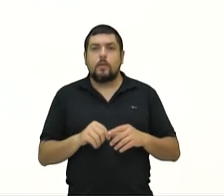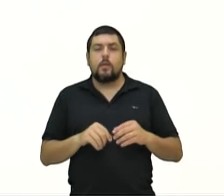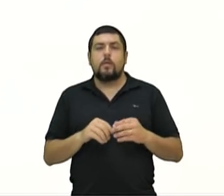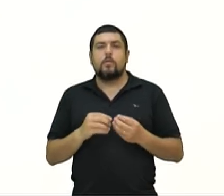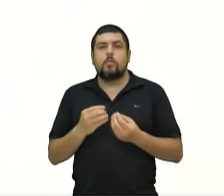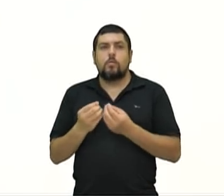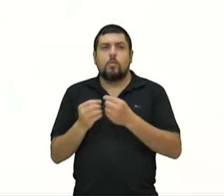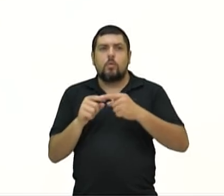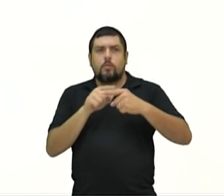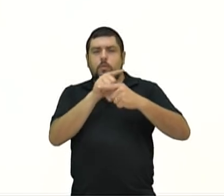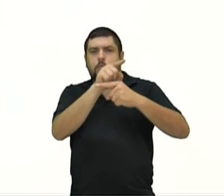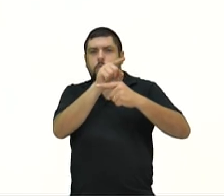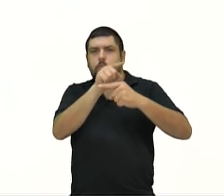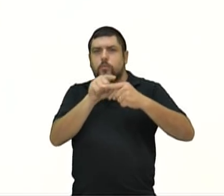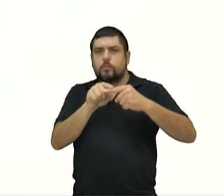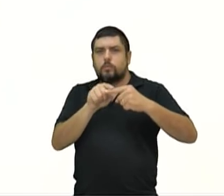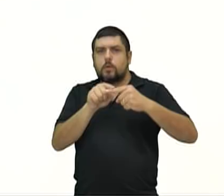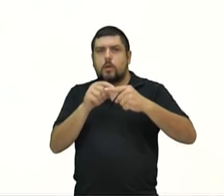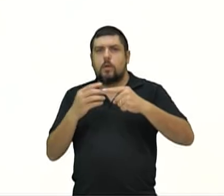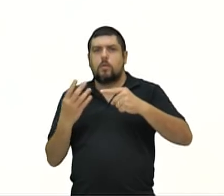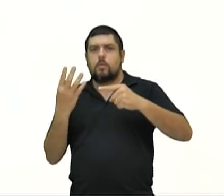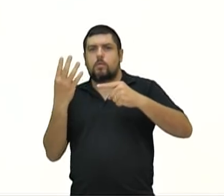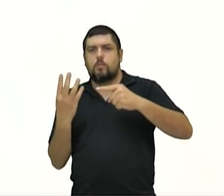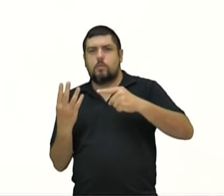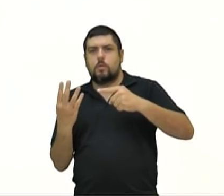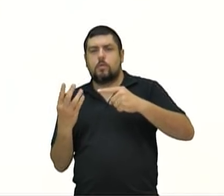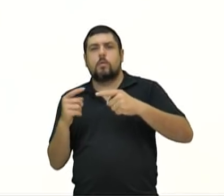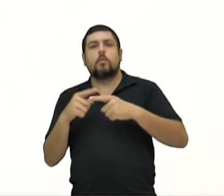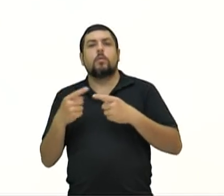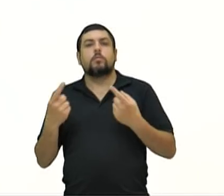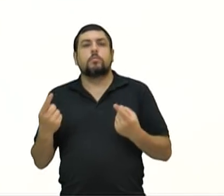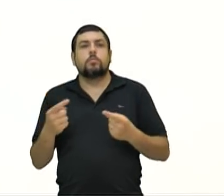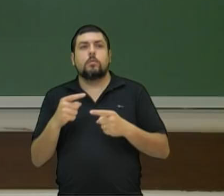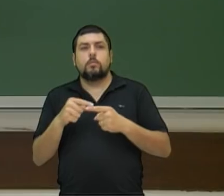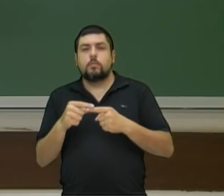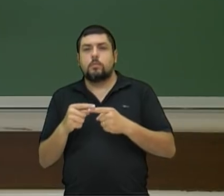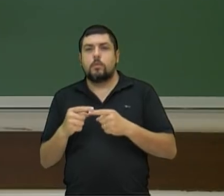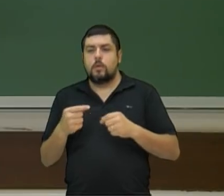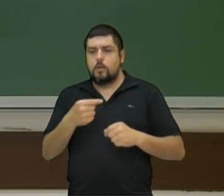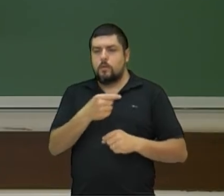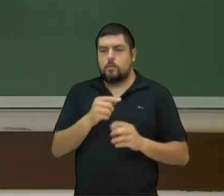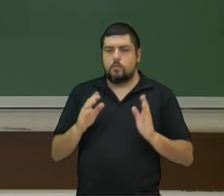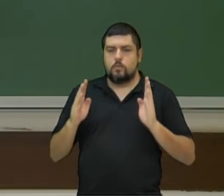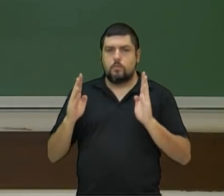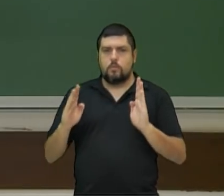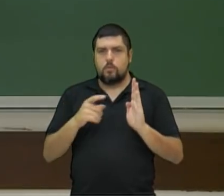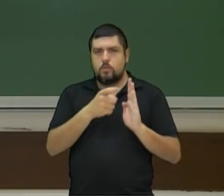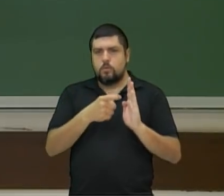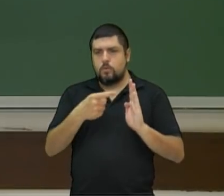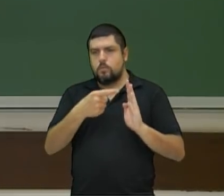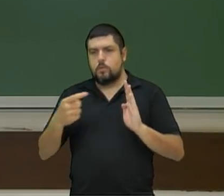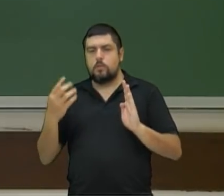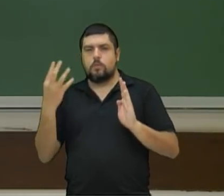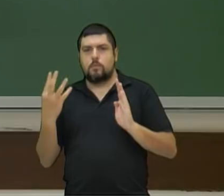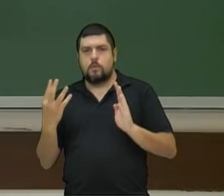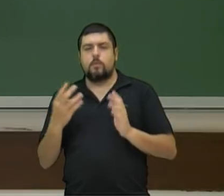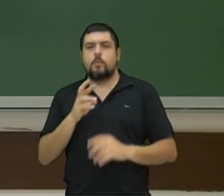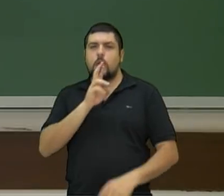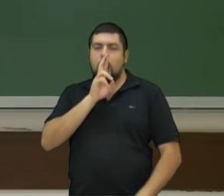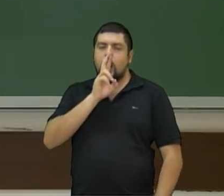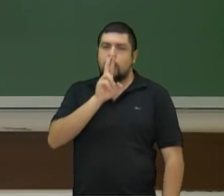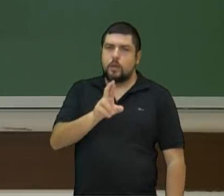menos 4. A origem vai estar no 4, porque 4 menos 4 vai dar 0, ok? Muito bem, então essa foi a